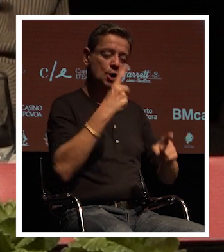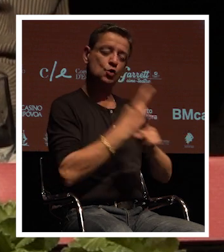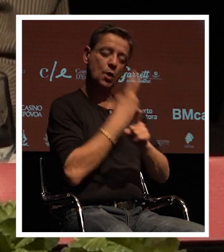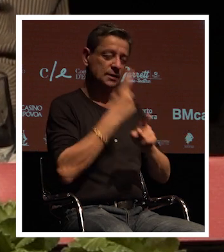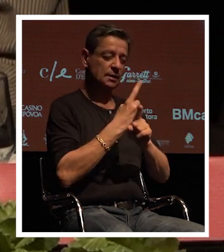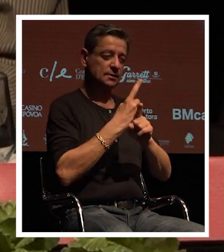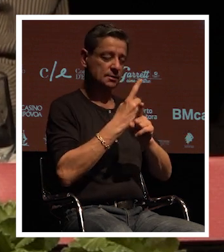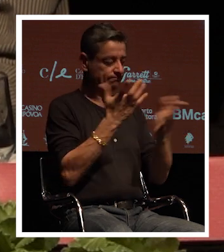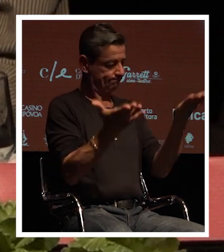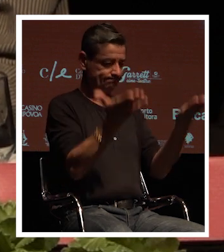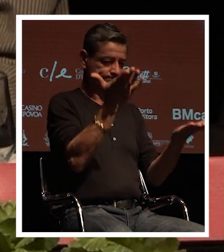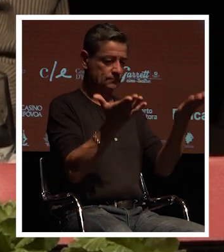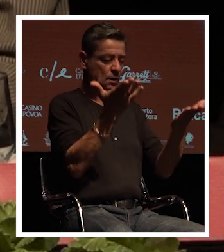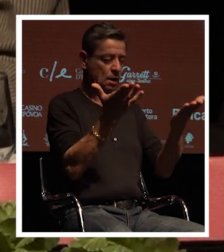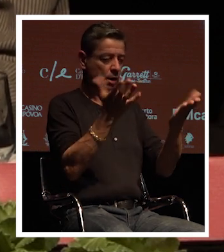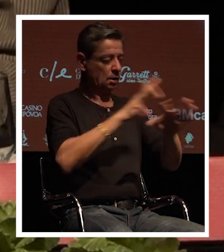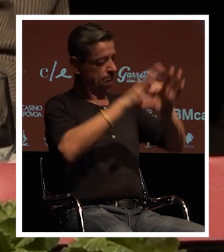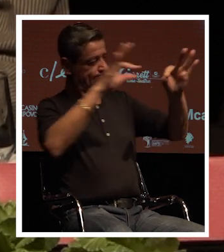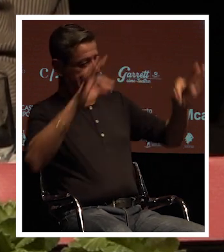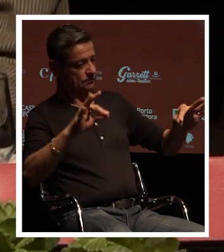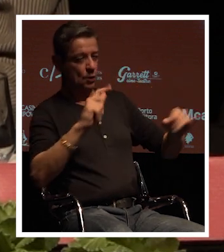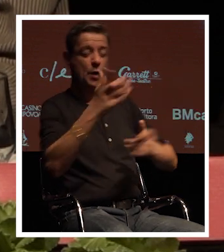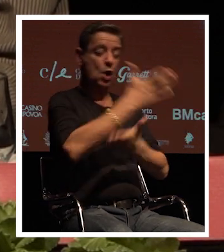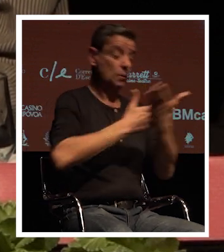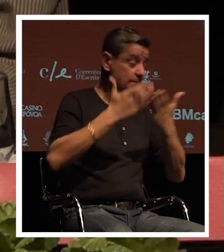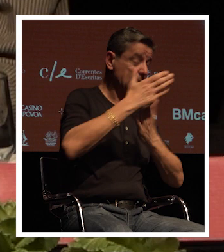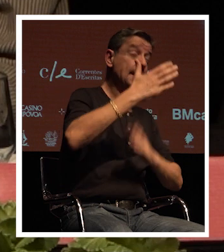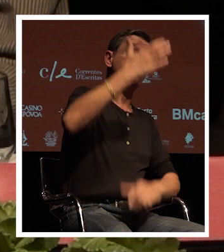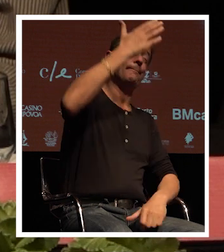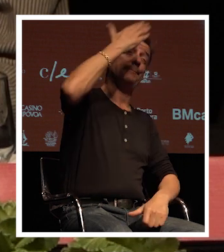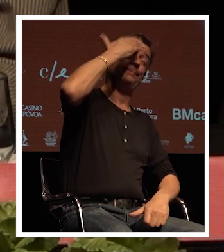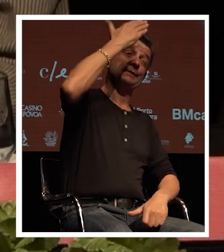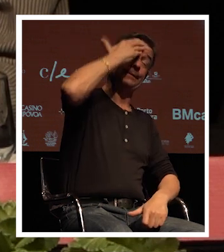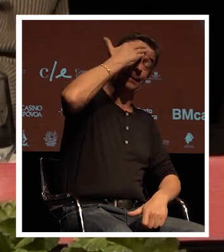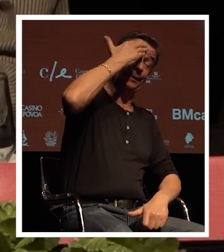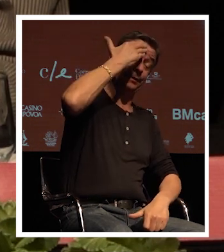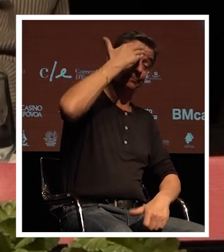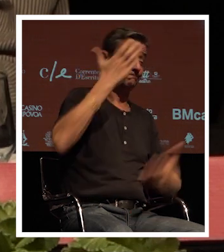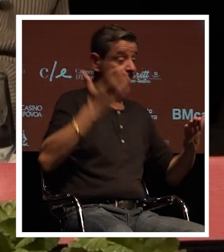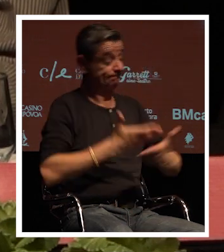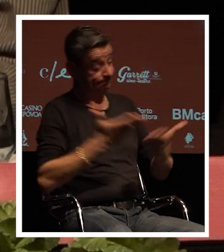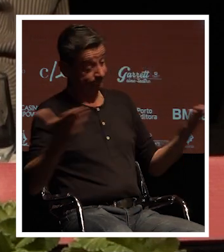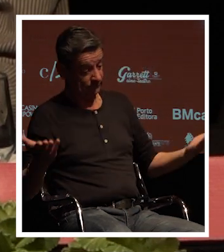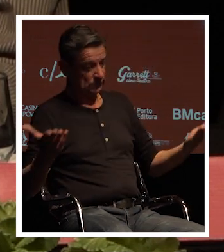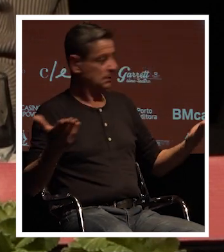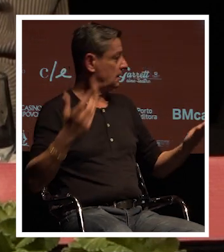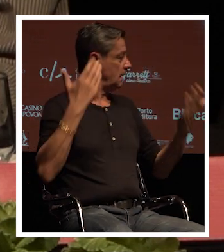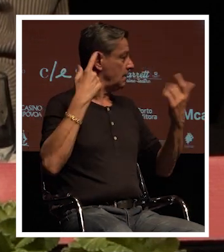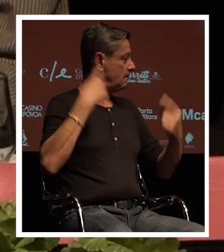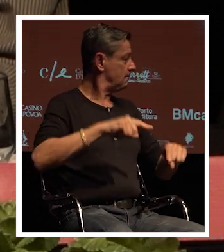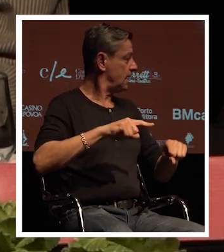paralelas se calhar outra economia do pensamento outra economia não importo nada de deixar nesta economia